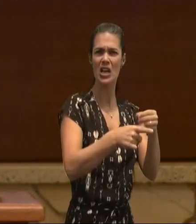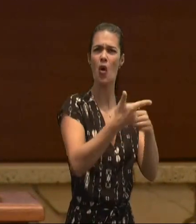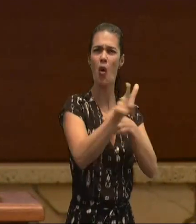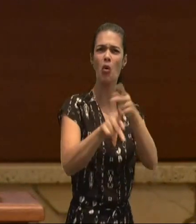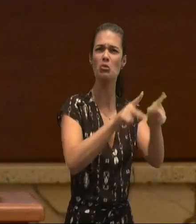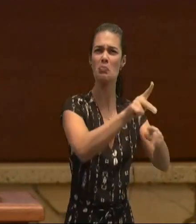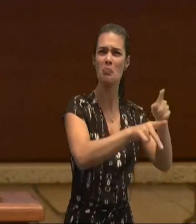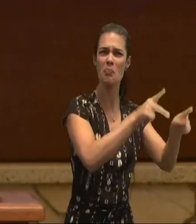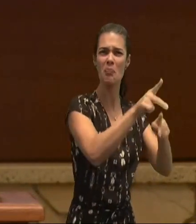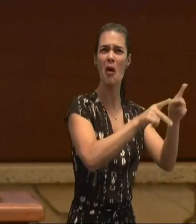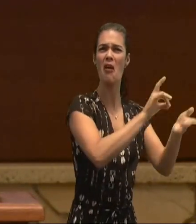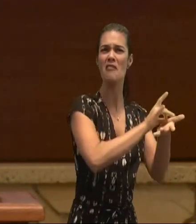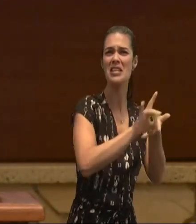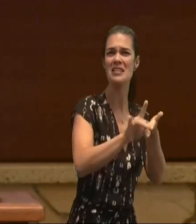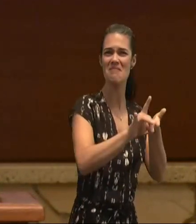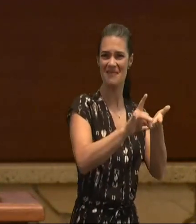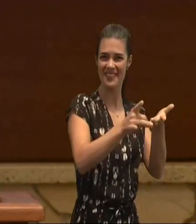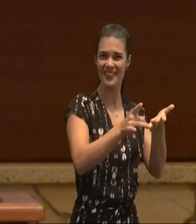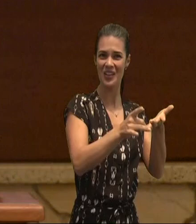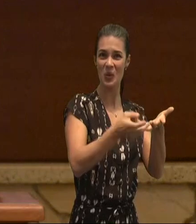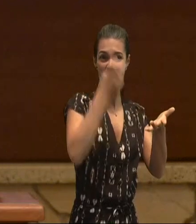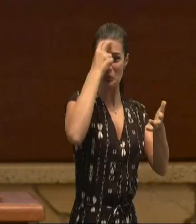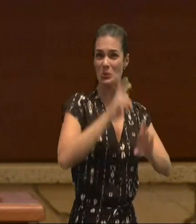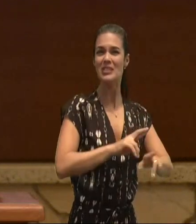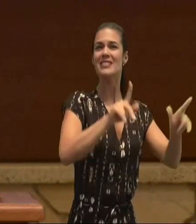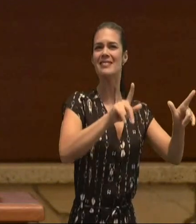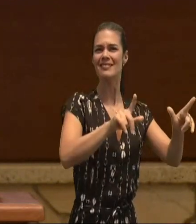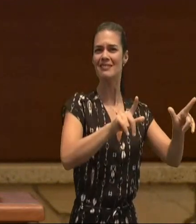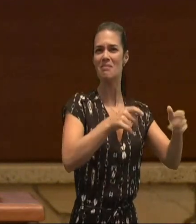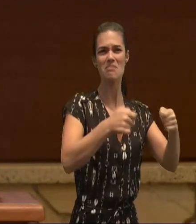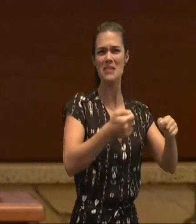estariam novamente glorificando e exaltando o nome do Senhor.